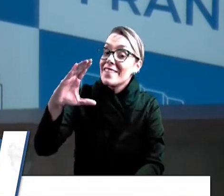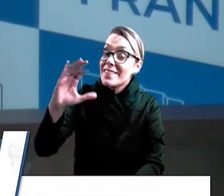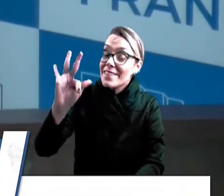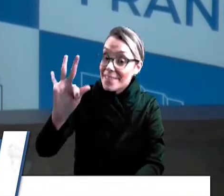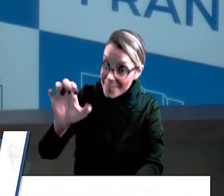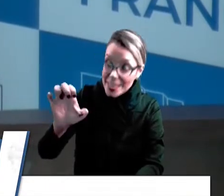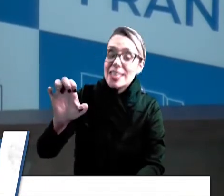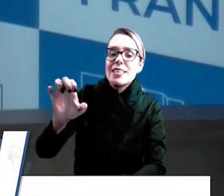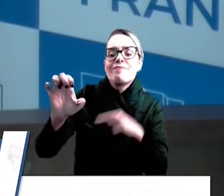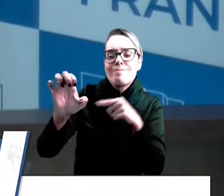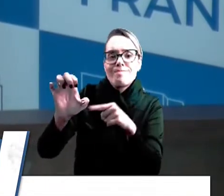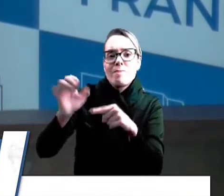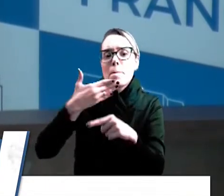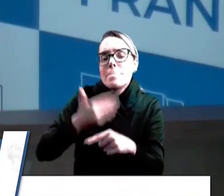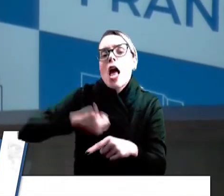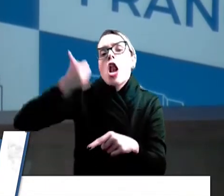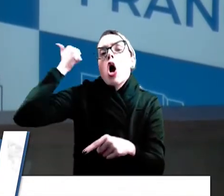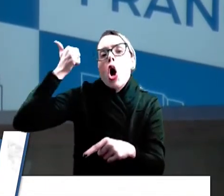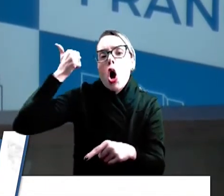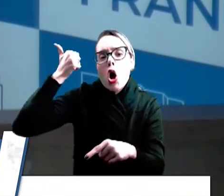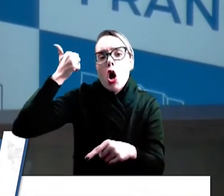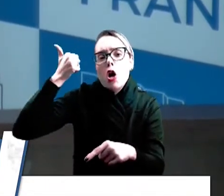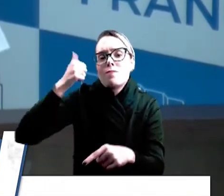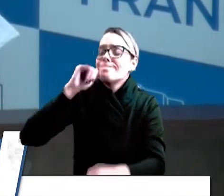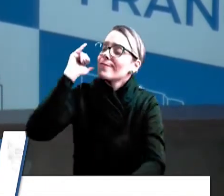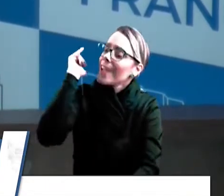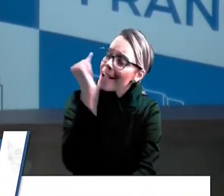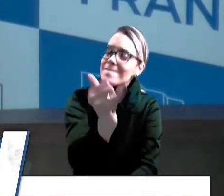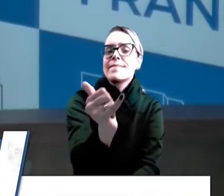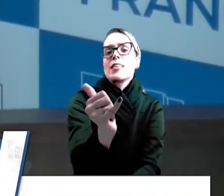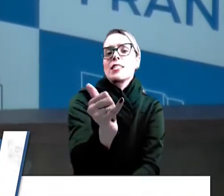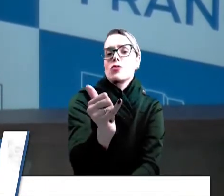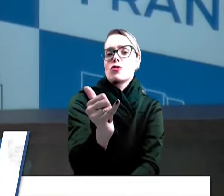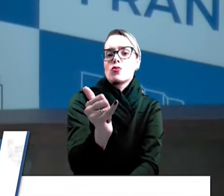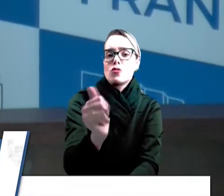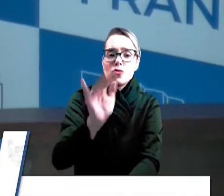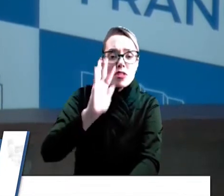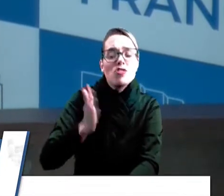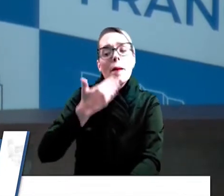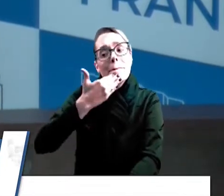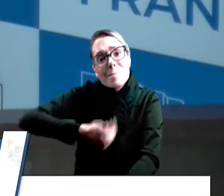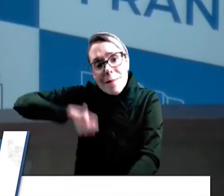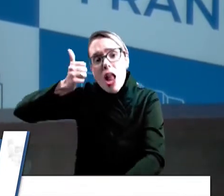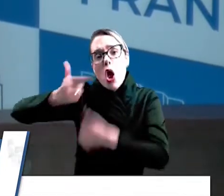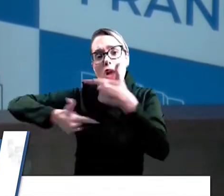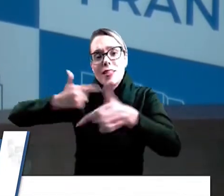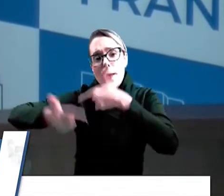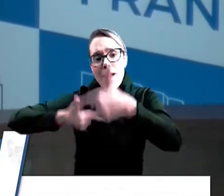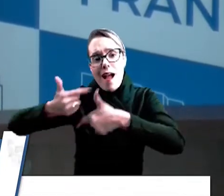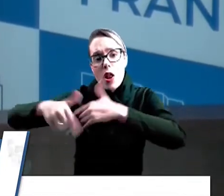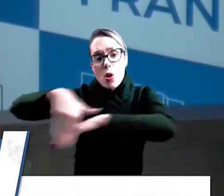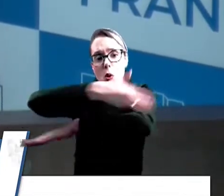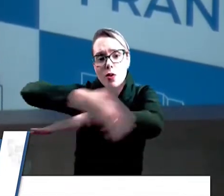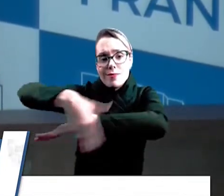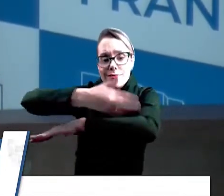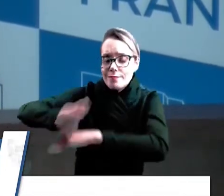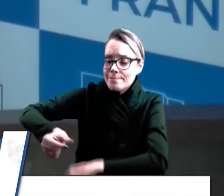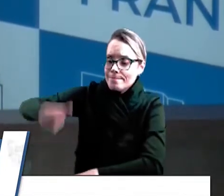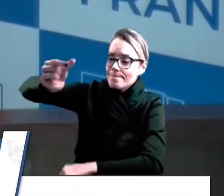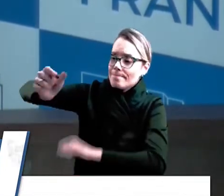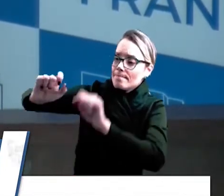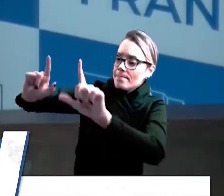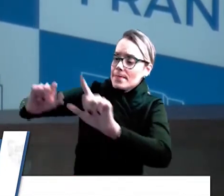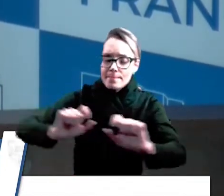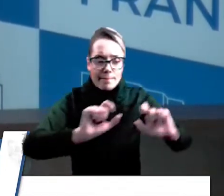a água que imposta na cidade, nas ruas, né, para fazer o serjetão. Isso aí é tudo coisa que o prefeito